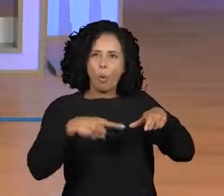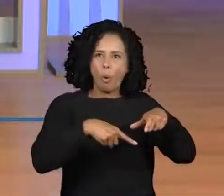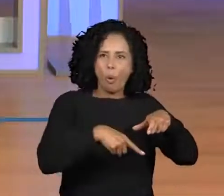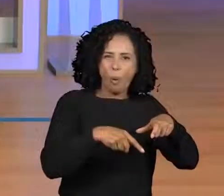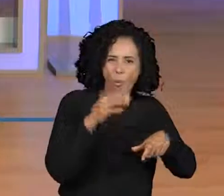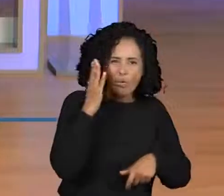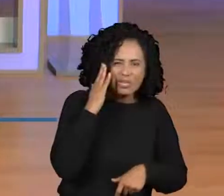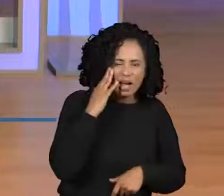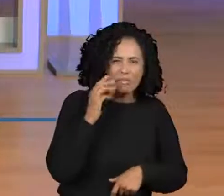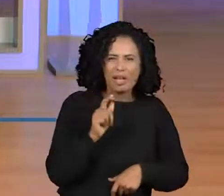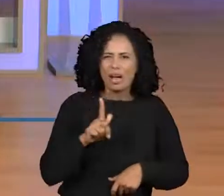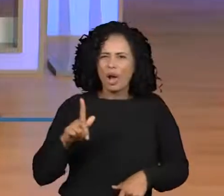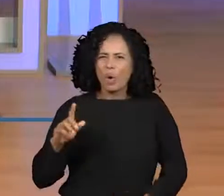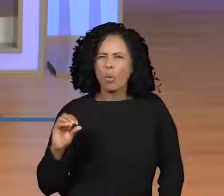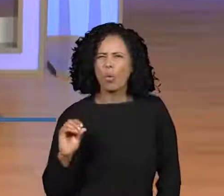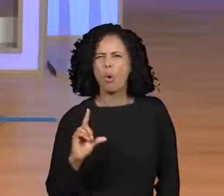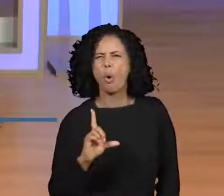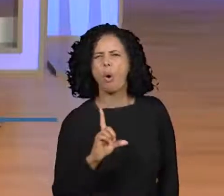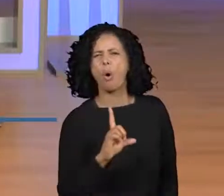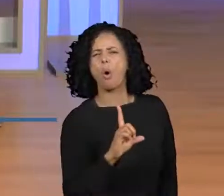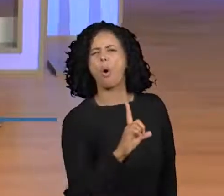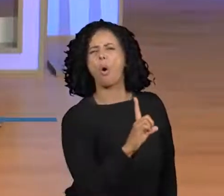do, e a duração curta, go.